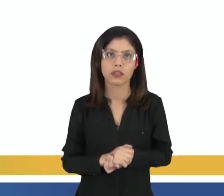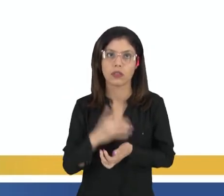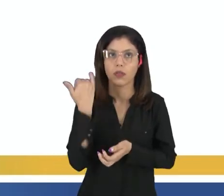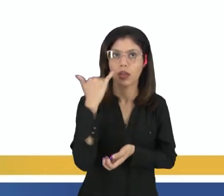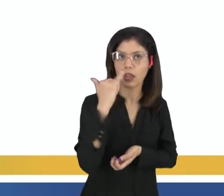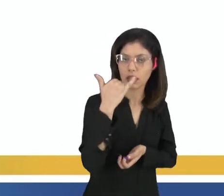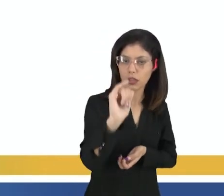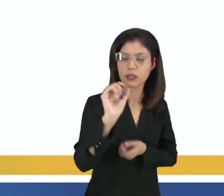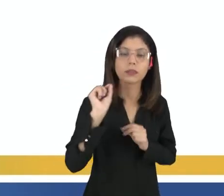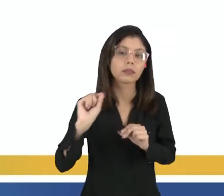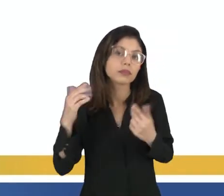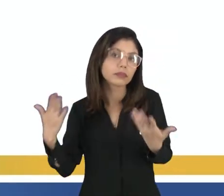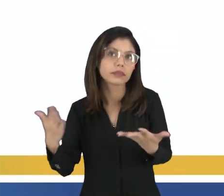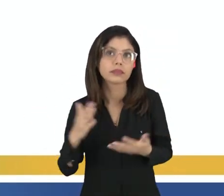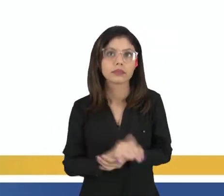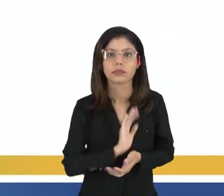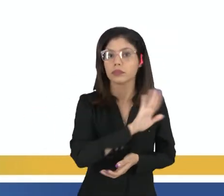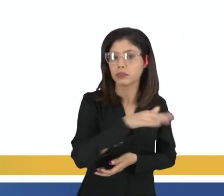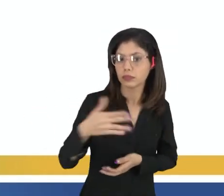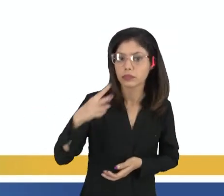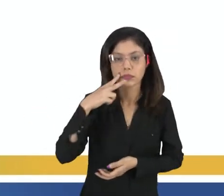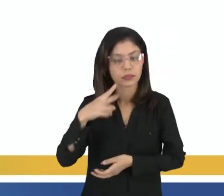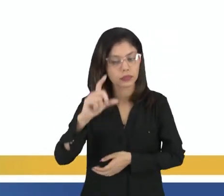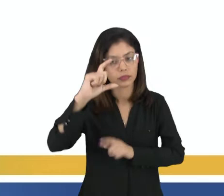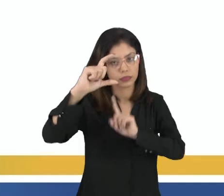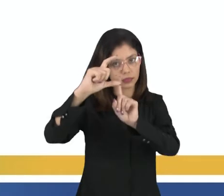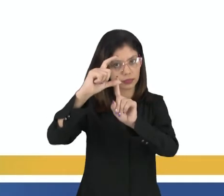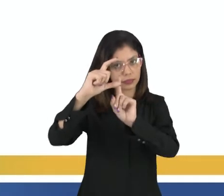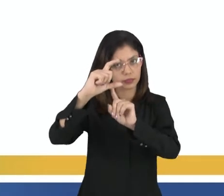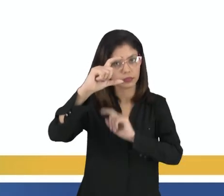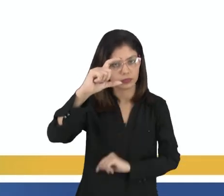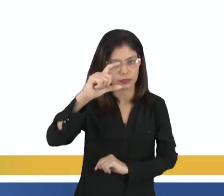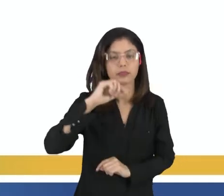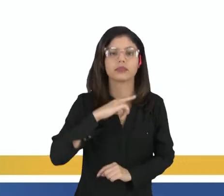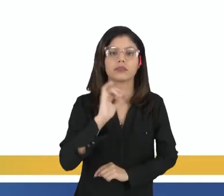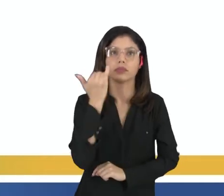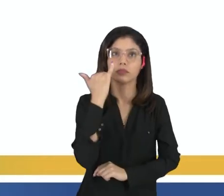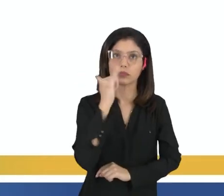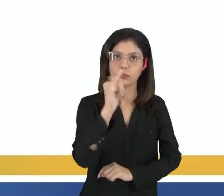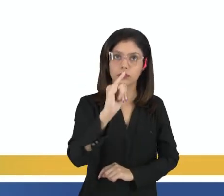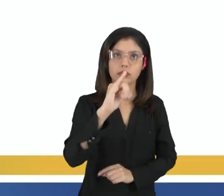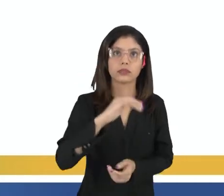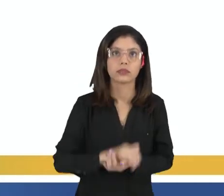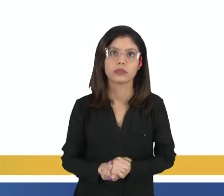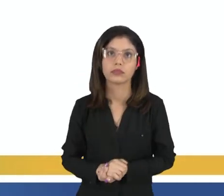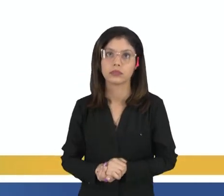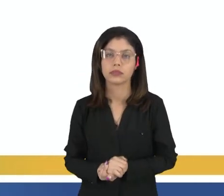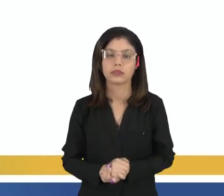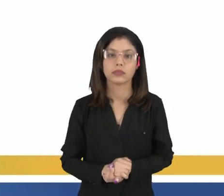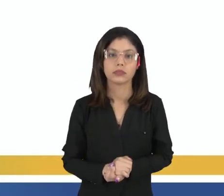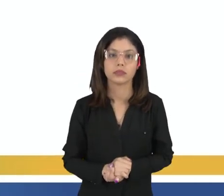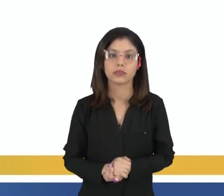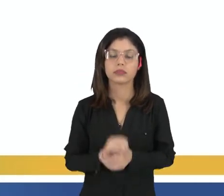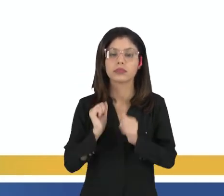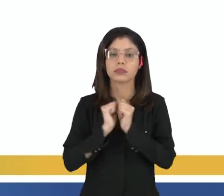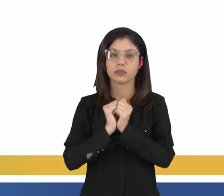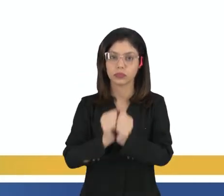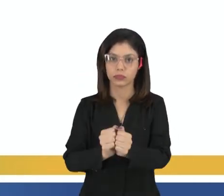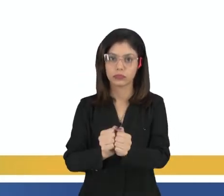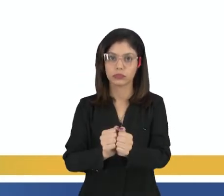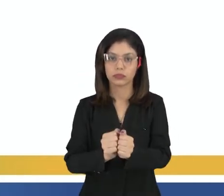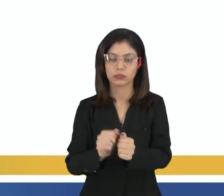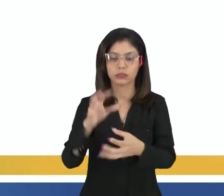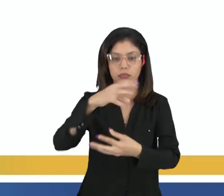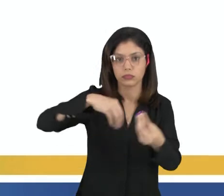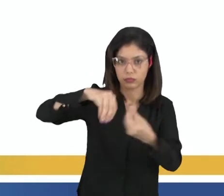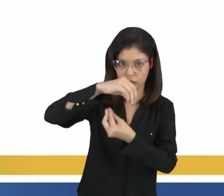inertes. Então, o que é importante aqui? Quando a gente viu nas pilhas, os eletrodos, eles participavam da